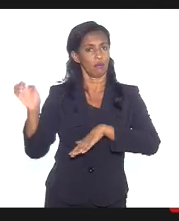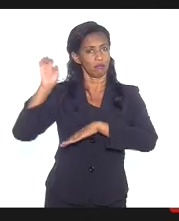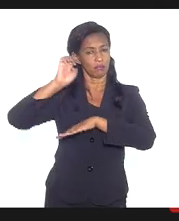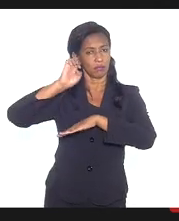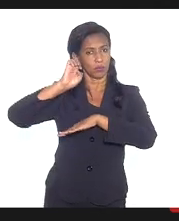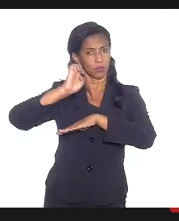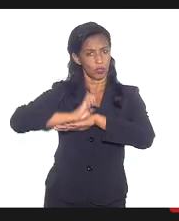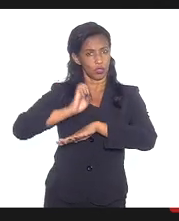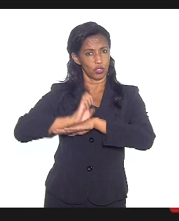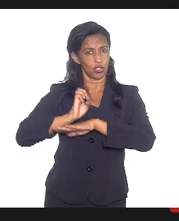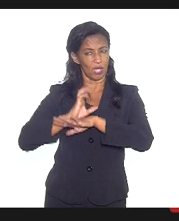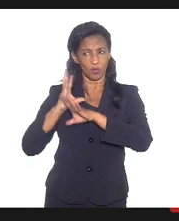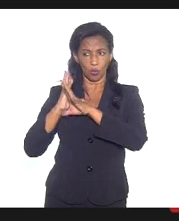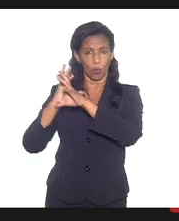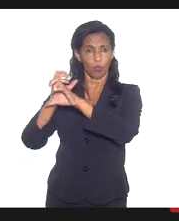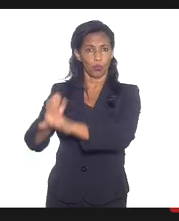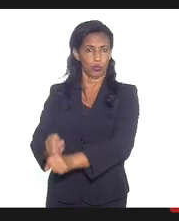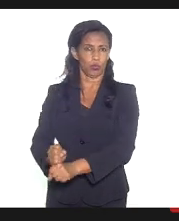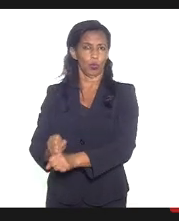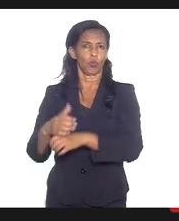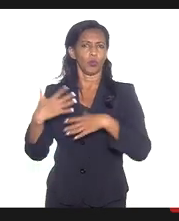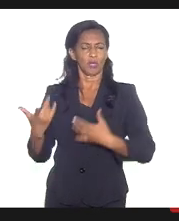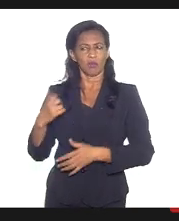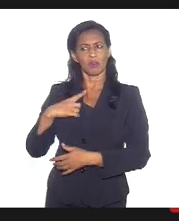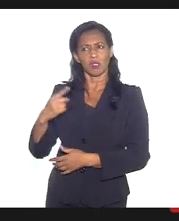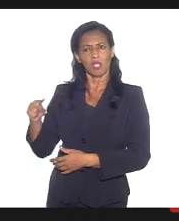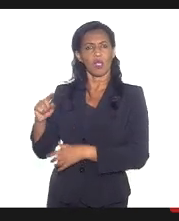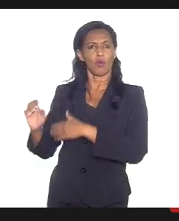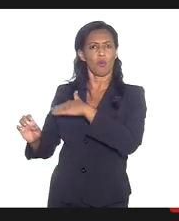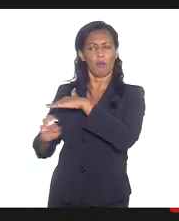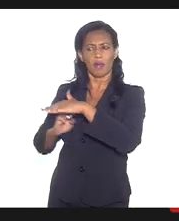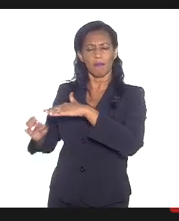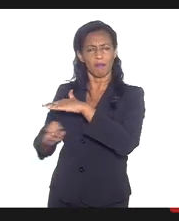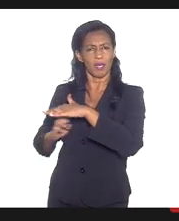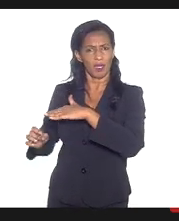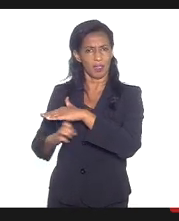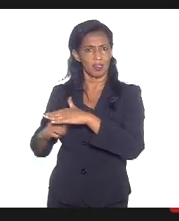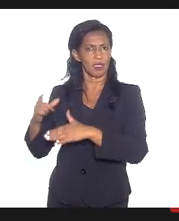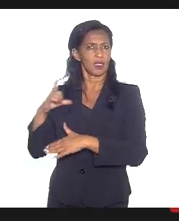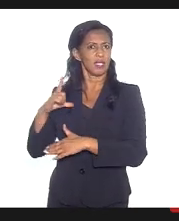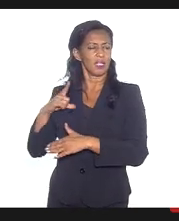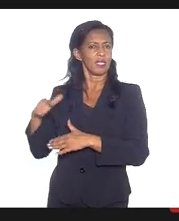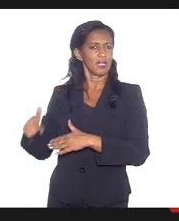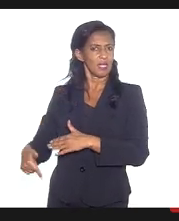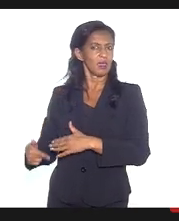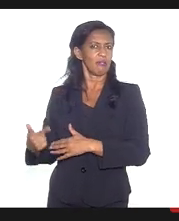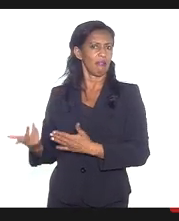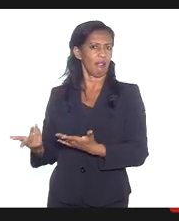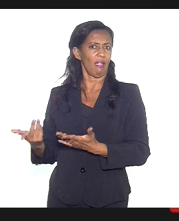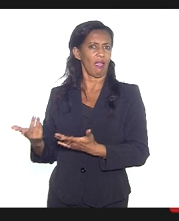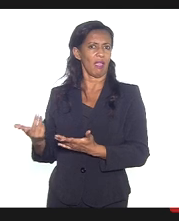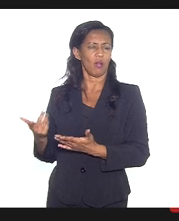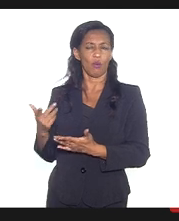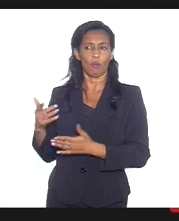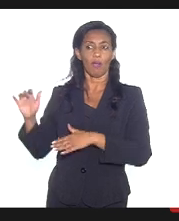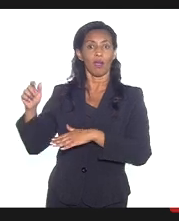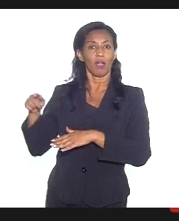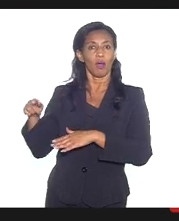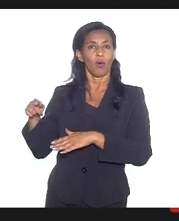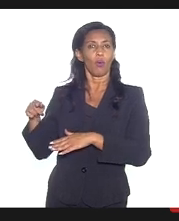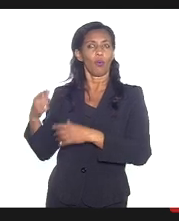todo. Então, se você tem uma empresa de siderurgia que tem um benefício, vamos dizer assim, para o seu insumo, que esse insumo venha de uma indústria fluminense